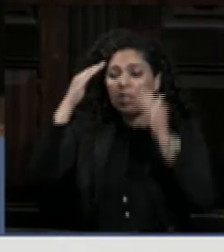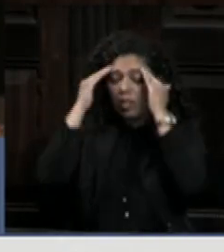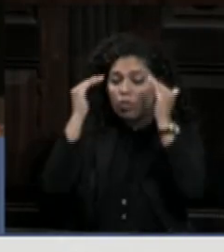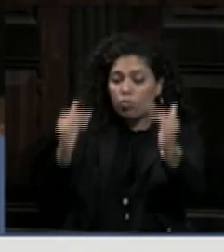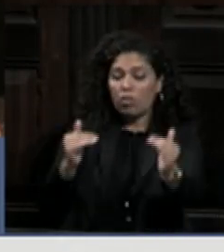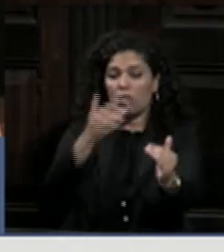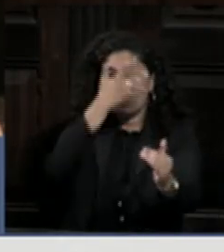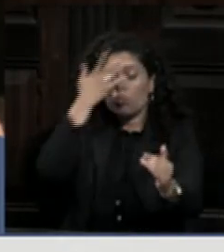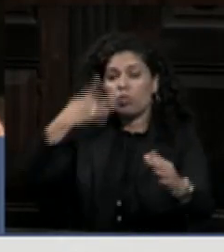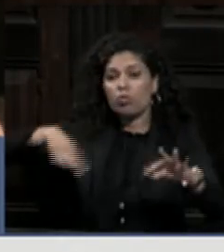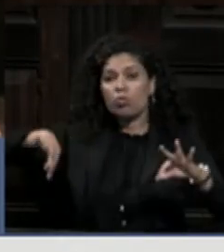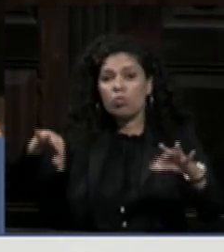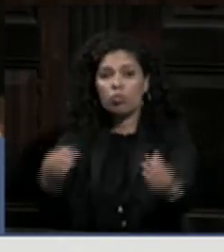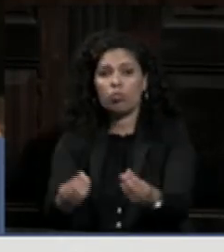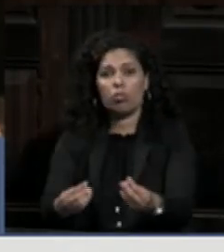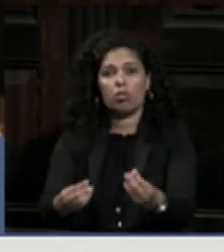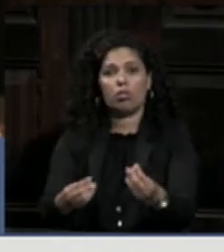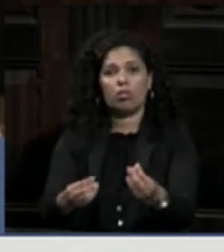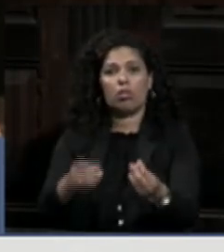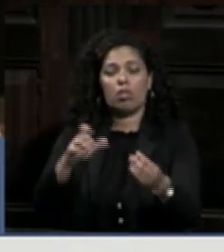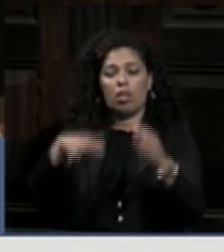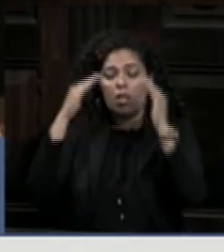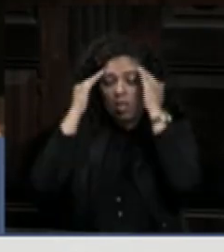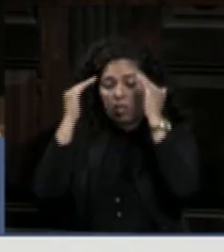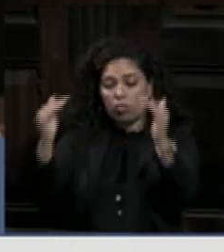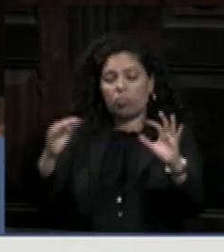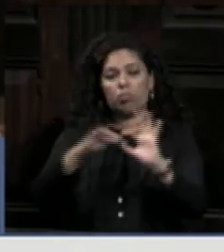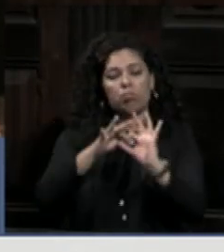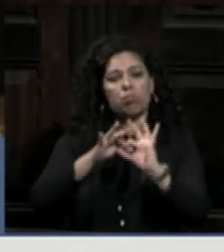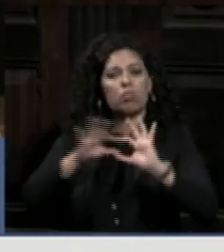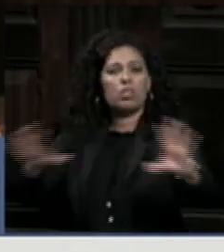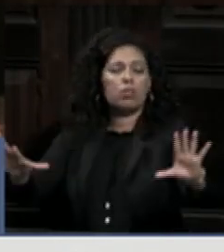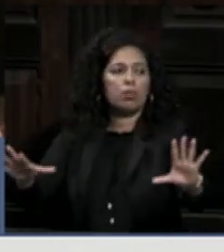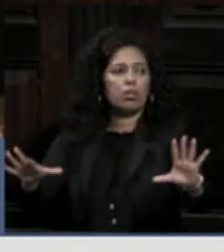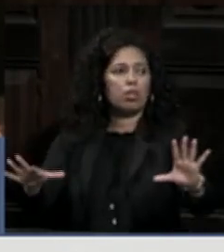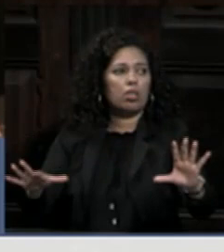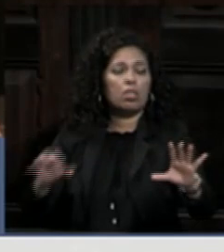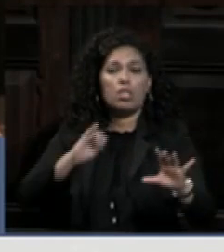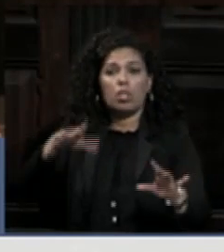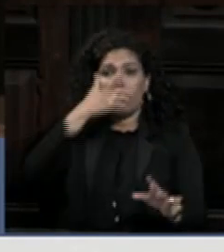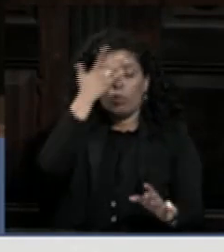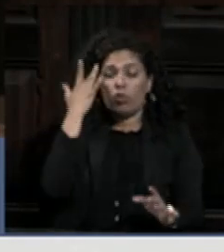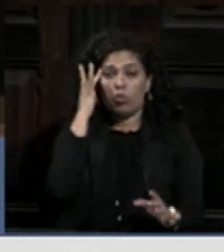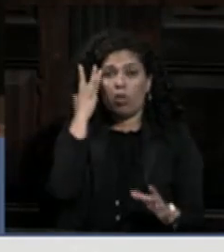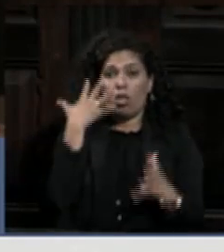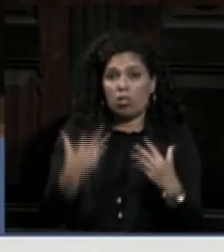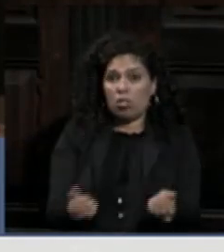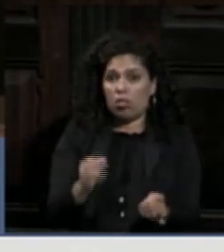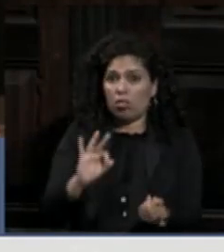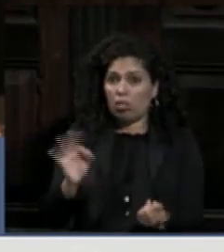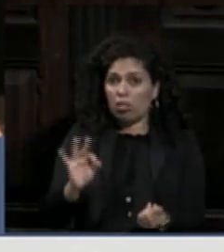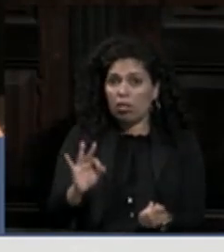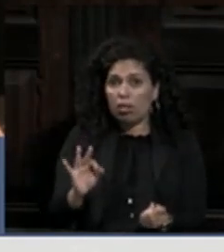é o respeito à liberdade quem não defende isso